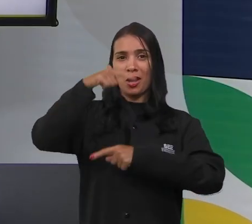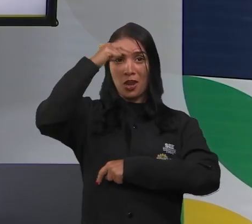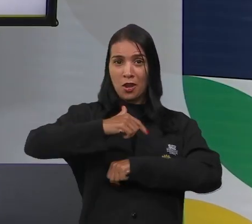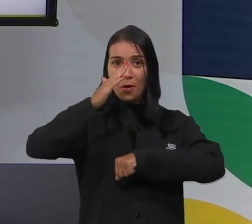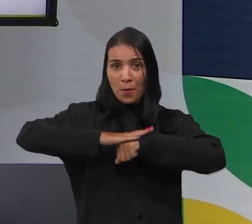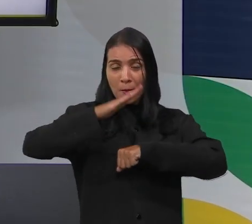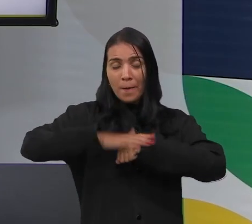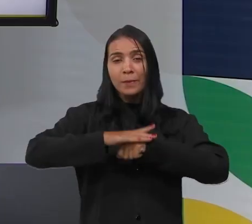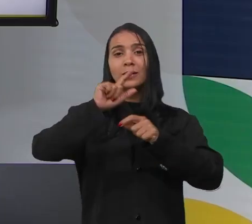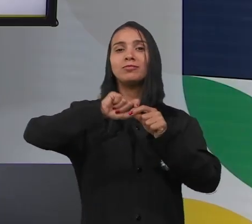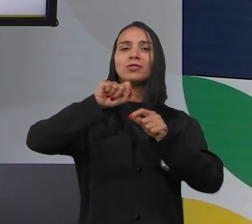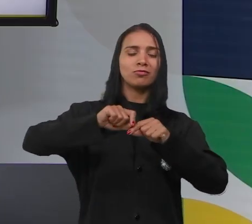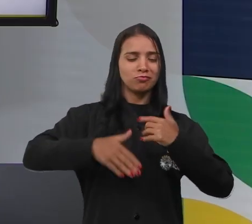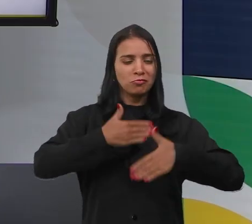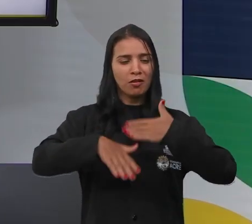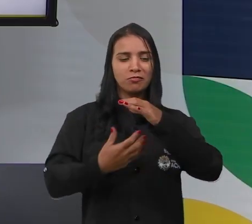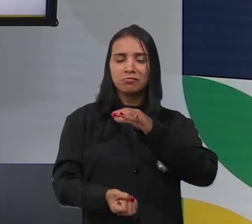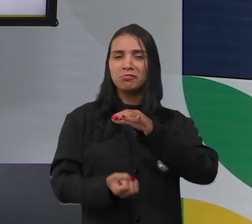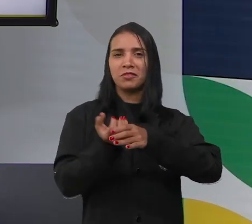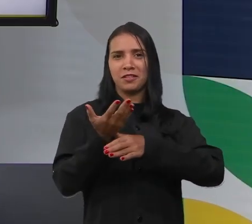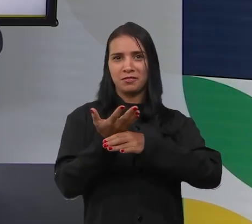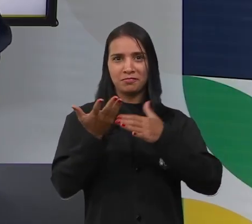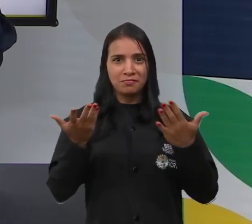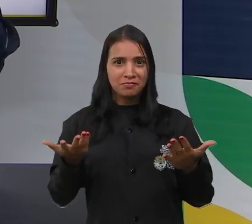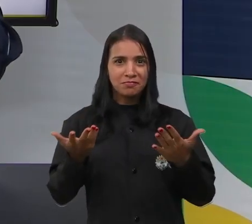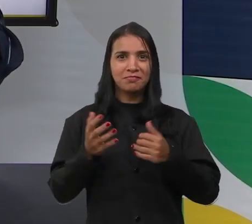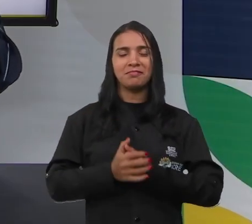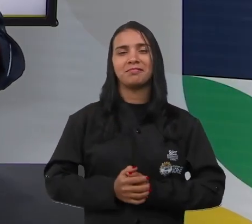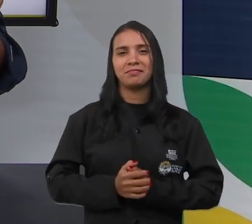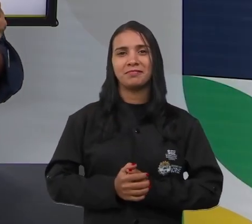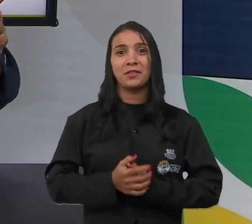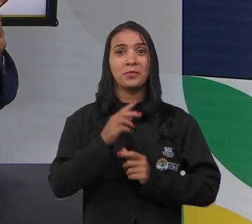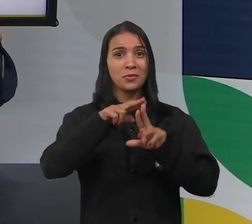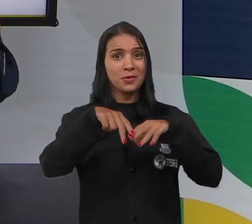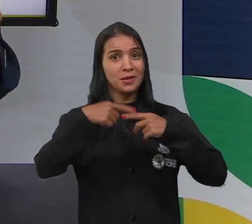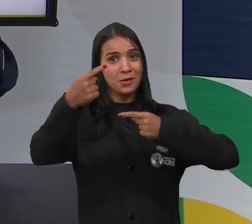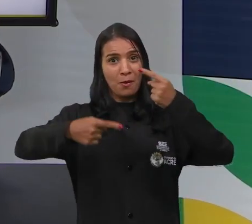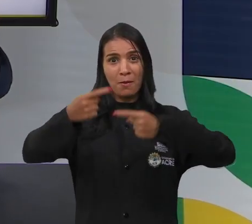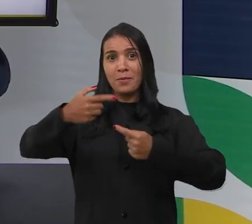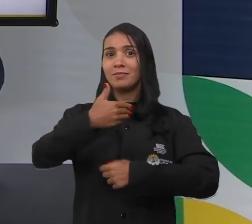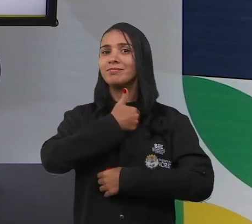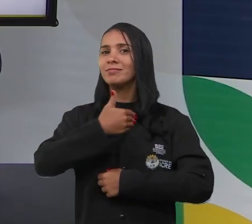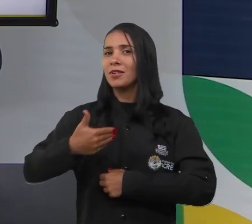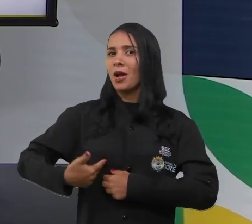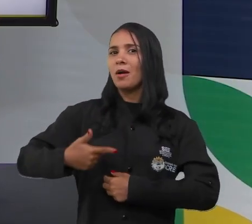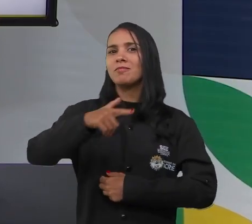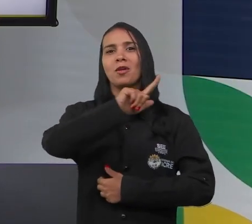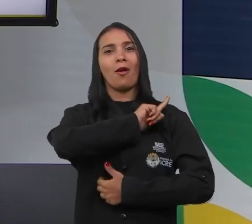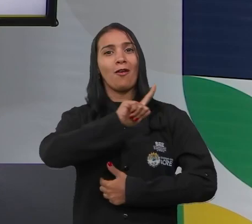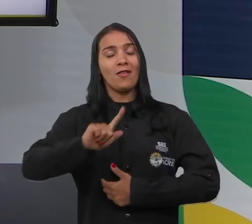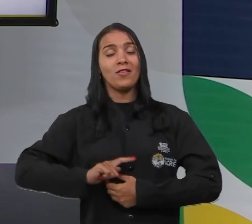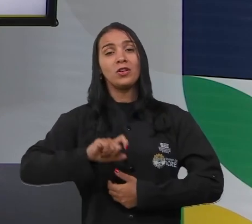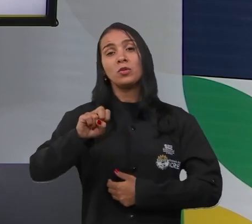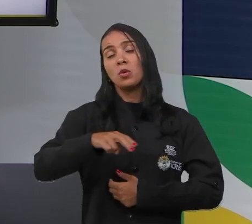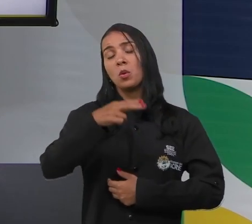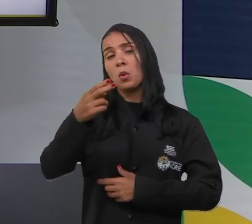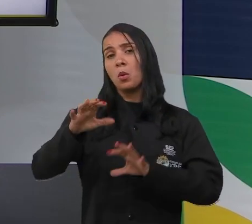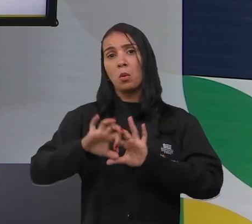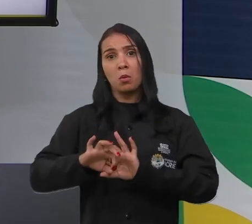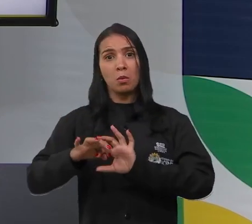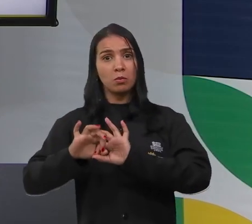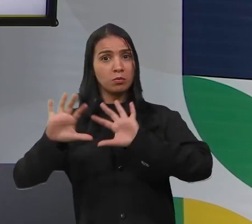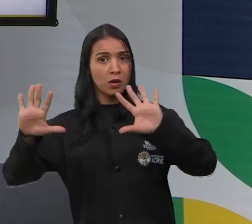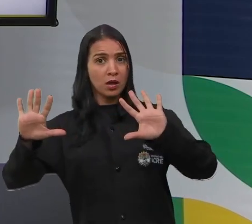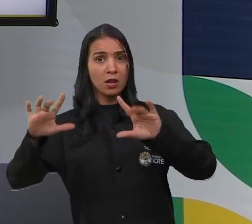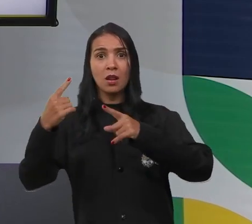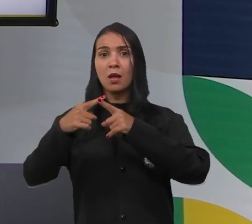você está criando os instrumentos. Quando eu falei que são políticas públicas, governamentais, ou não, porque esse ou não